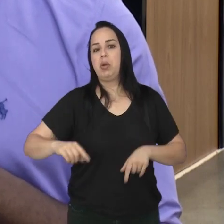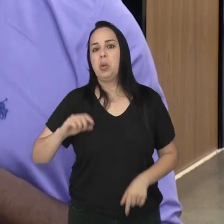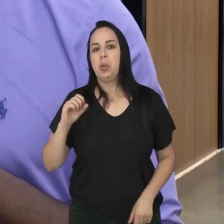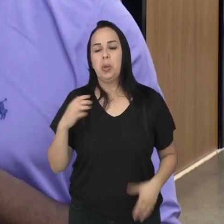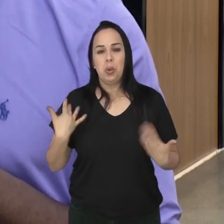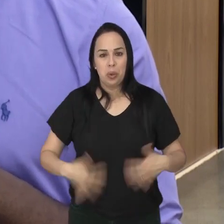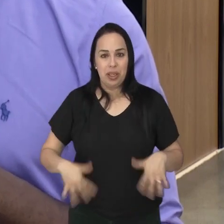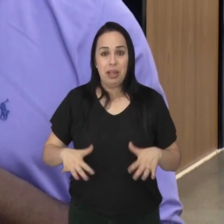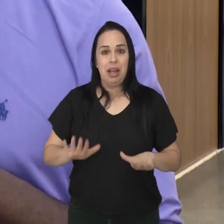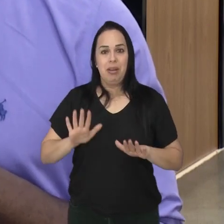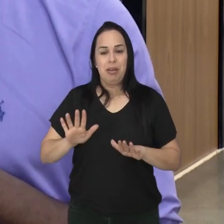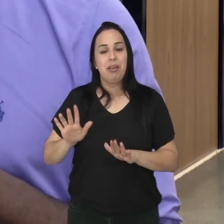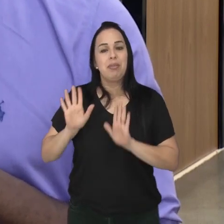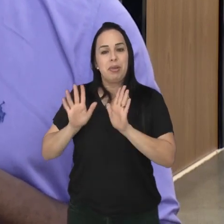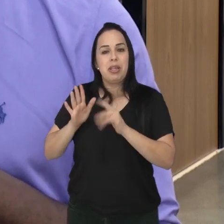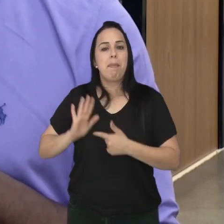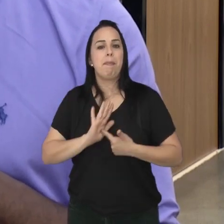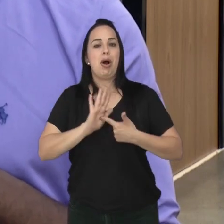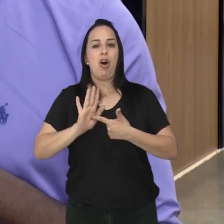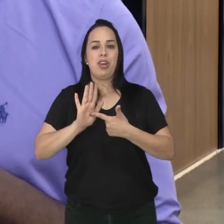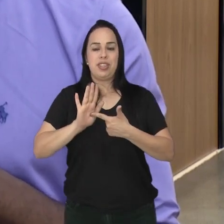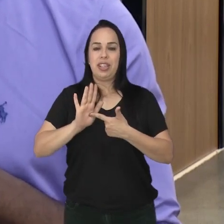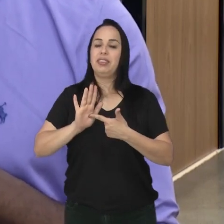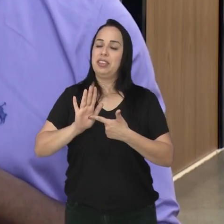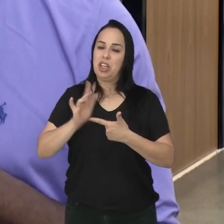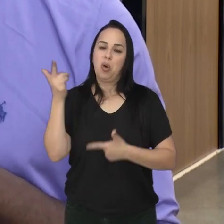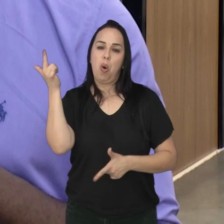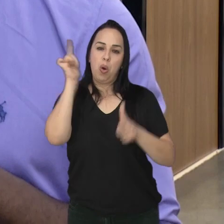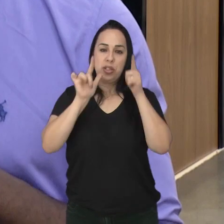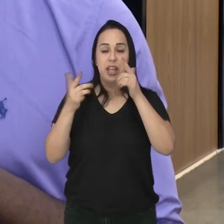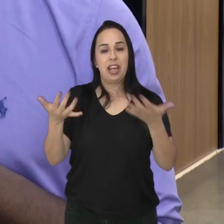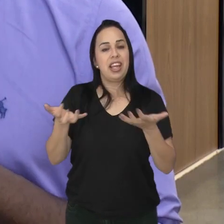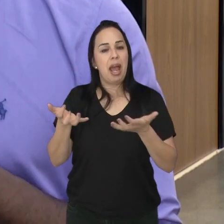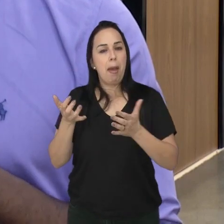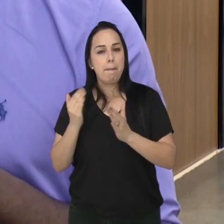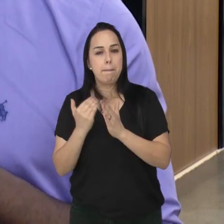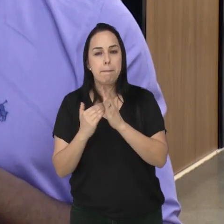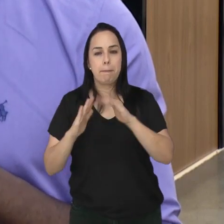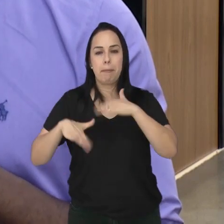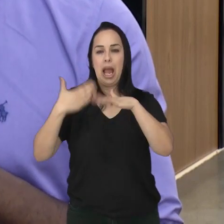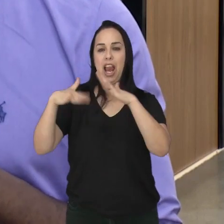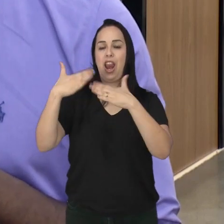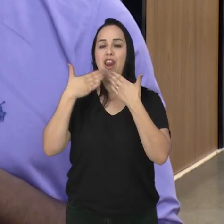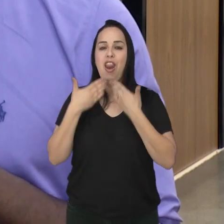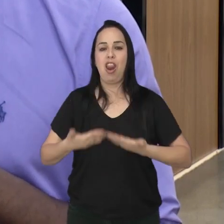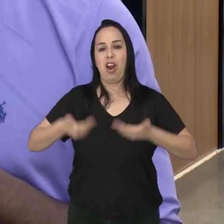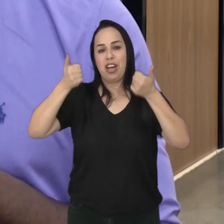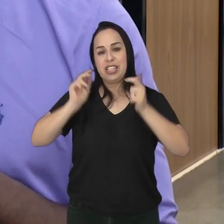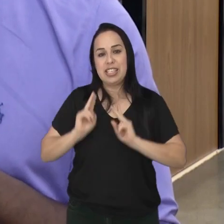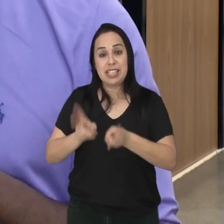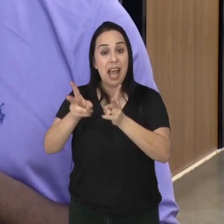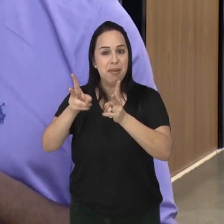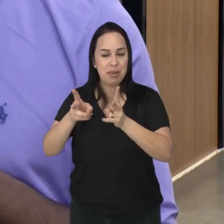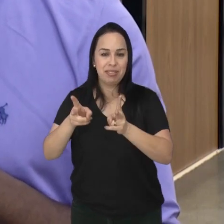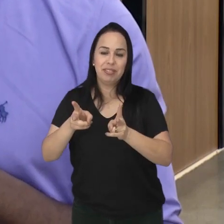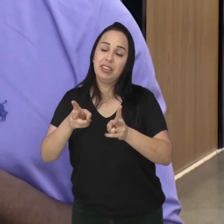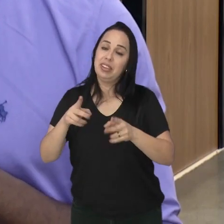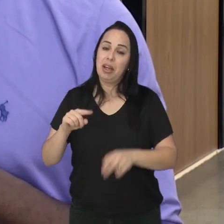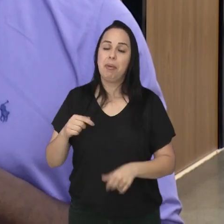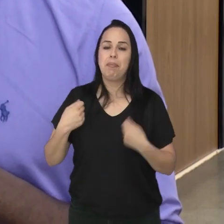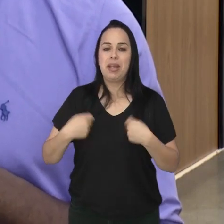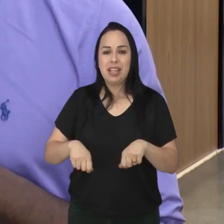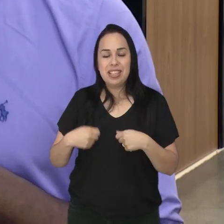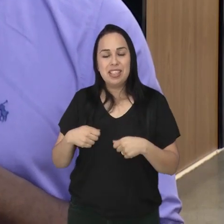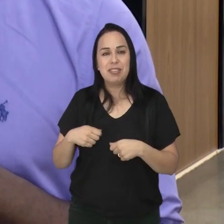que uma vez que você participa, uma vez que você mostra os seus resultados, você quer melhorar constantemente. É um processo de melhoria contínua.